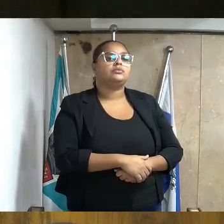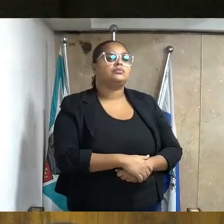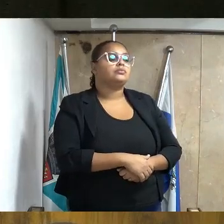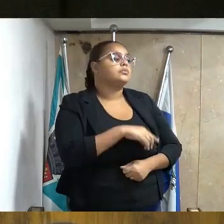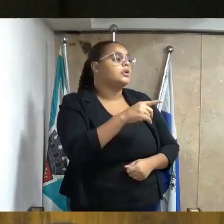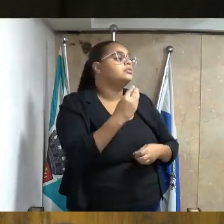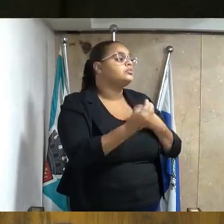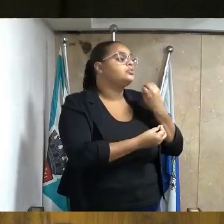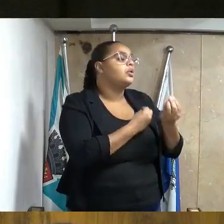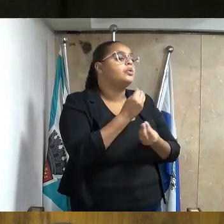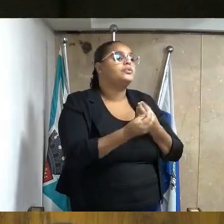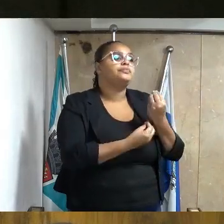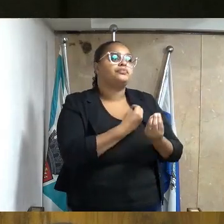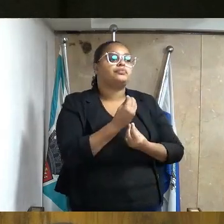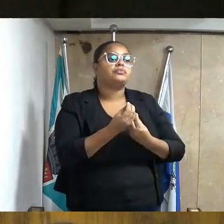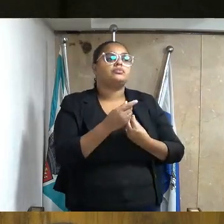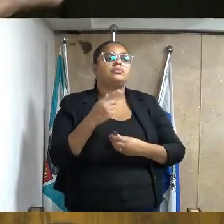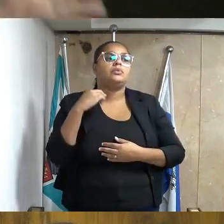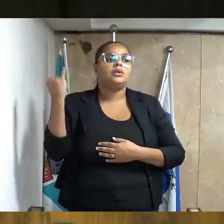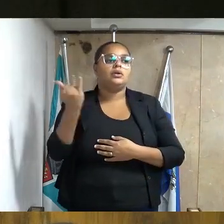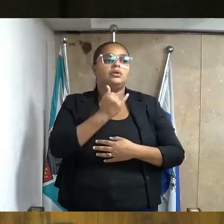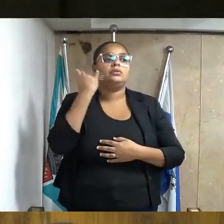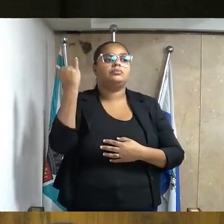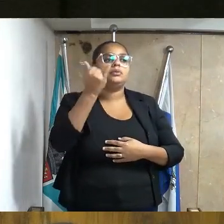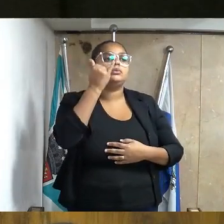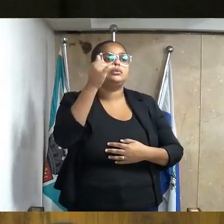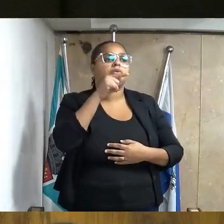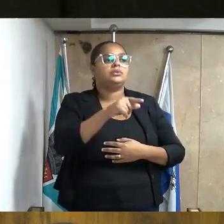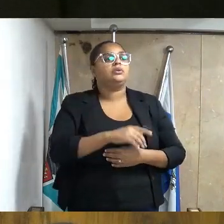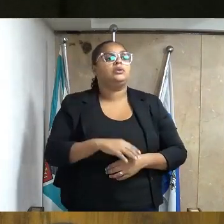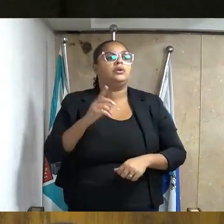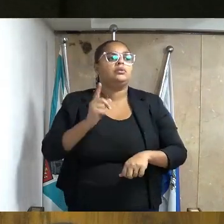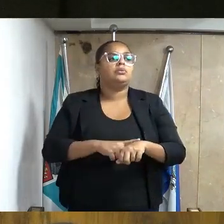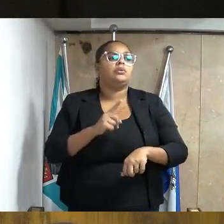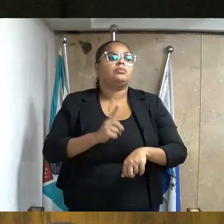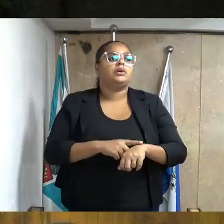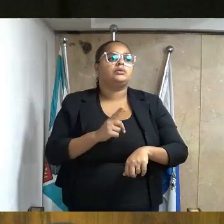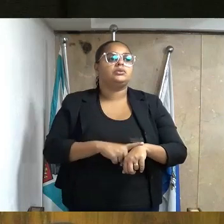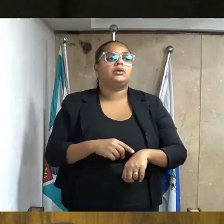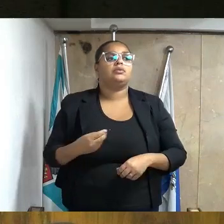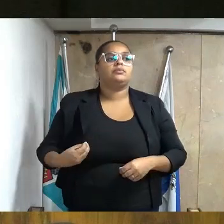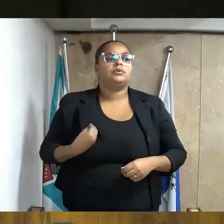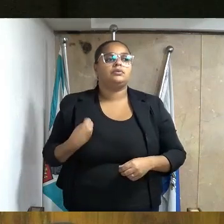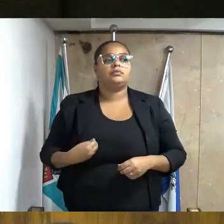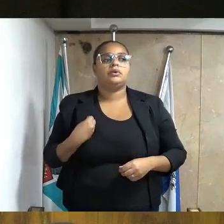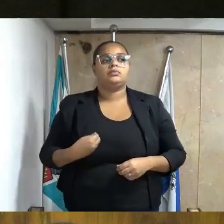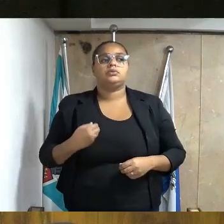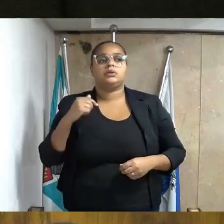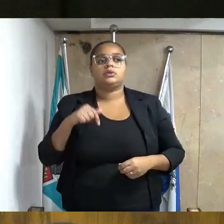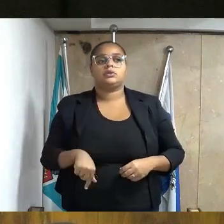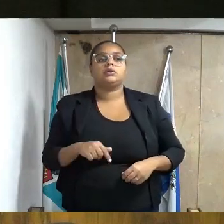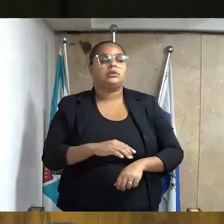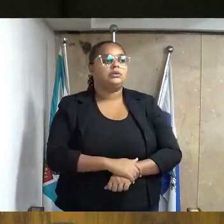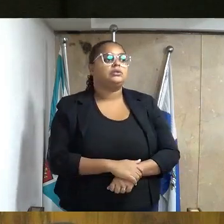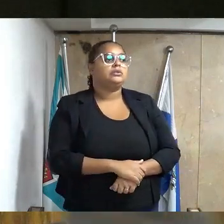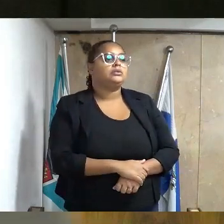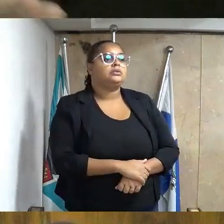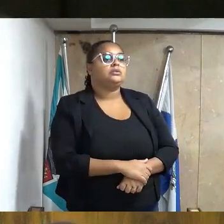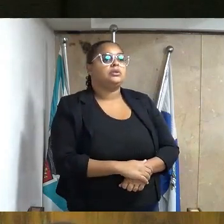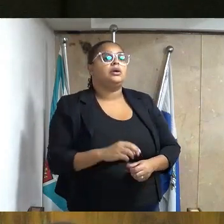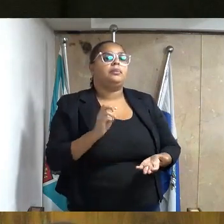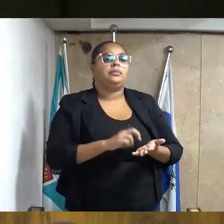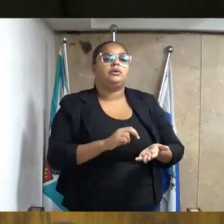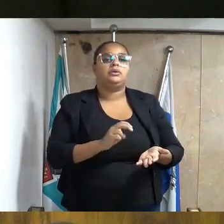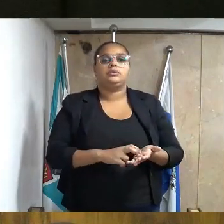essa forma, a importância desse momento que a gente viveu nesta casa, né, nessa manhã